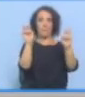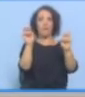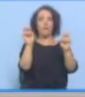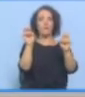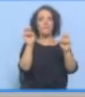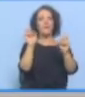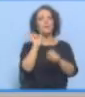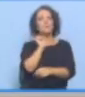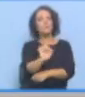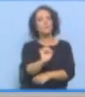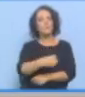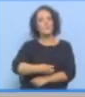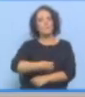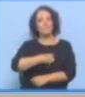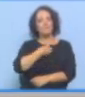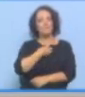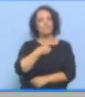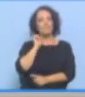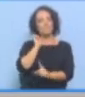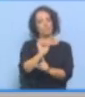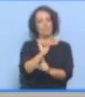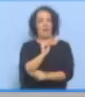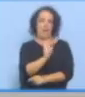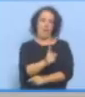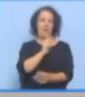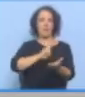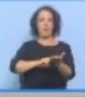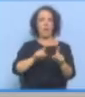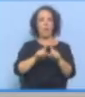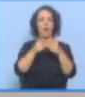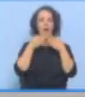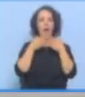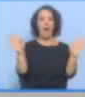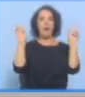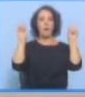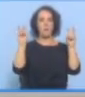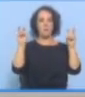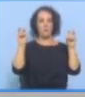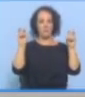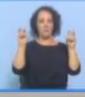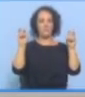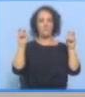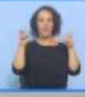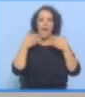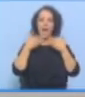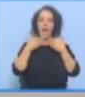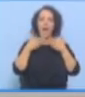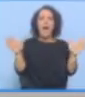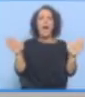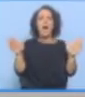exprime muito profundamente essa realidade. Abre-te, isto é, abre-te aos